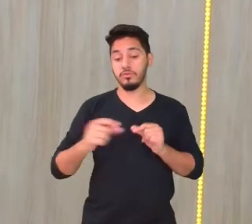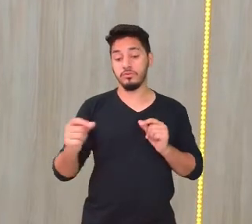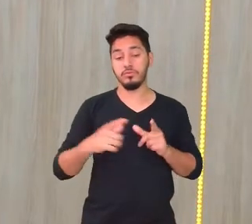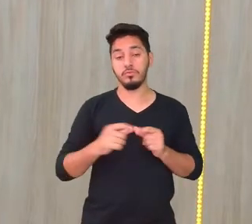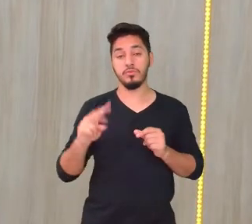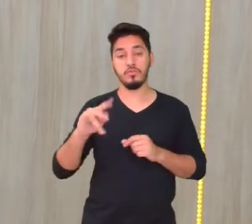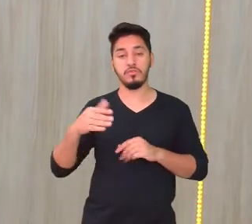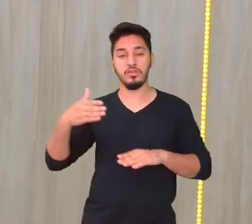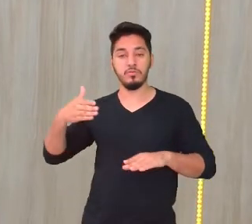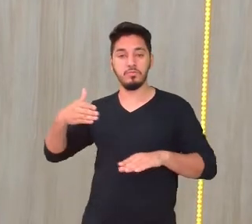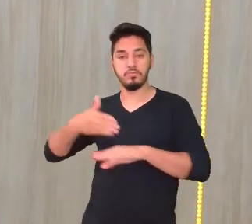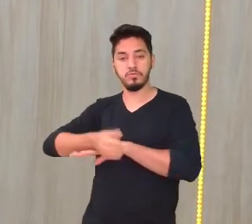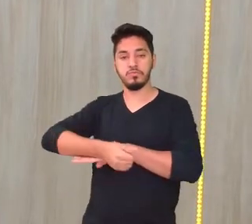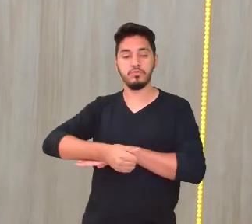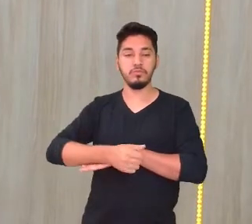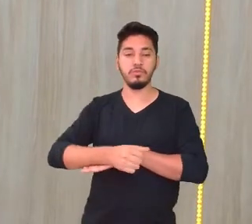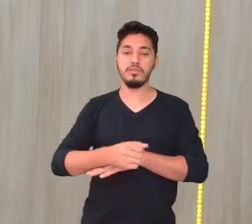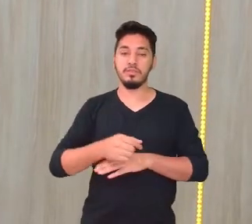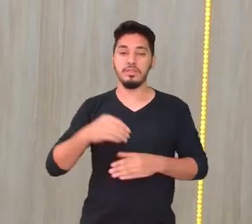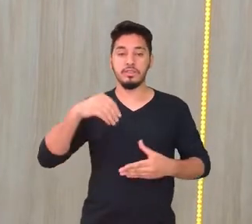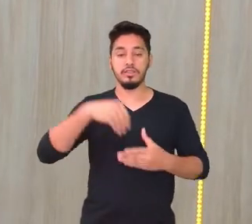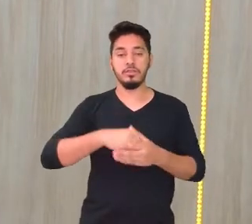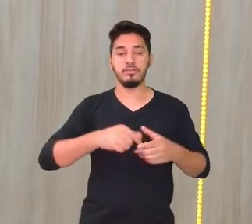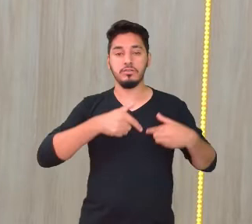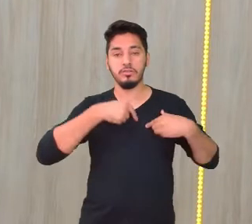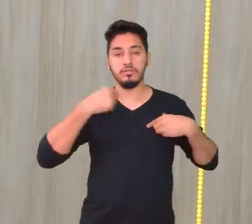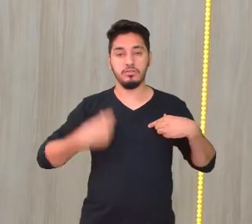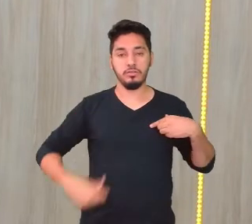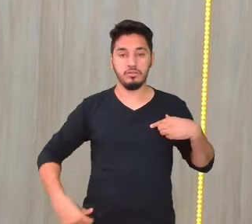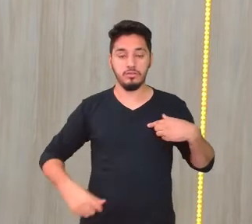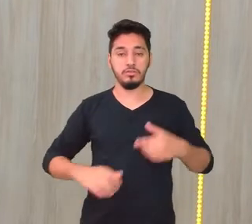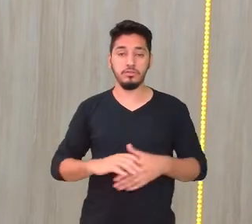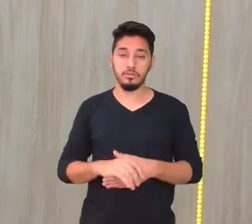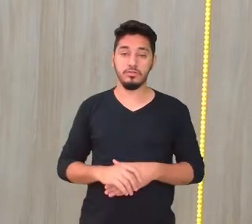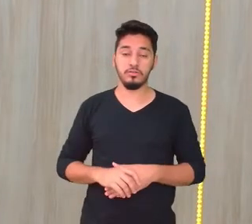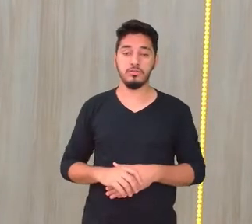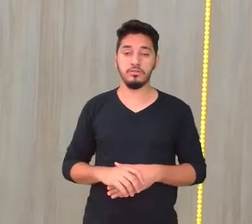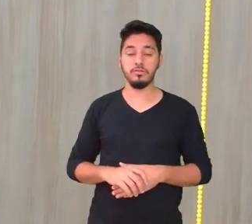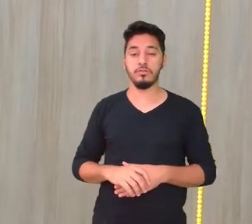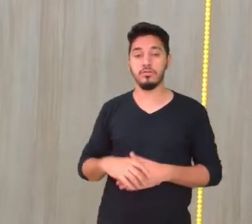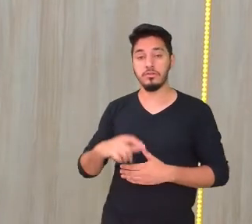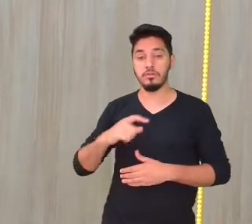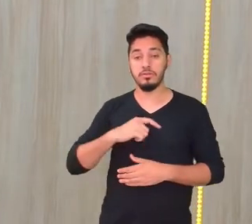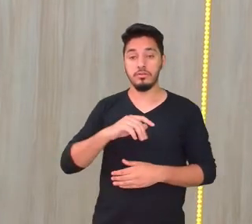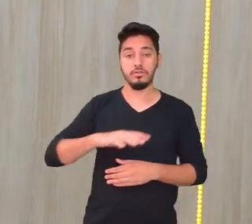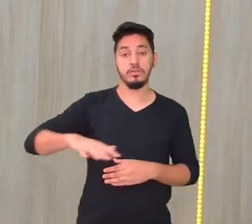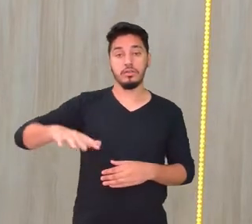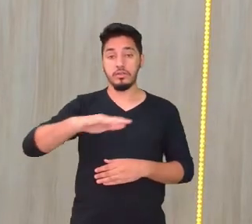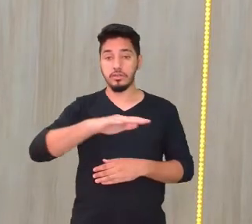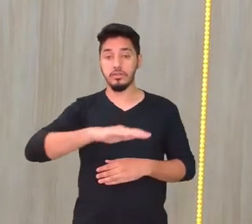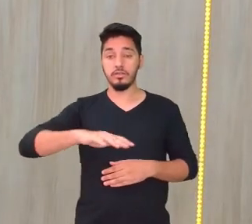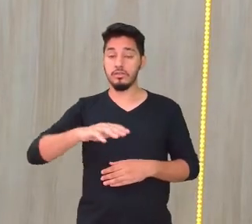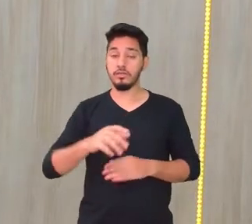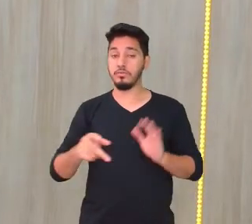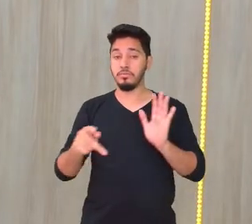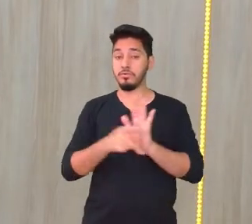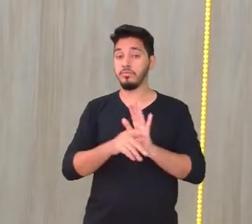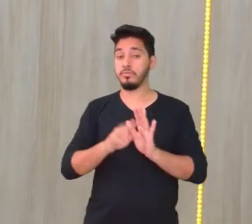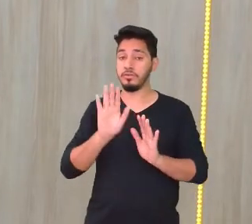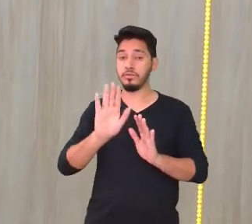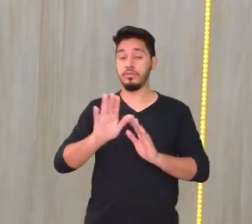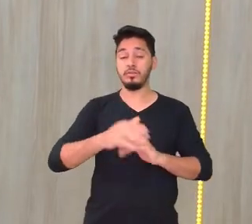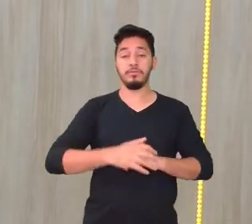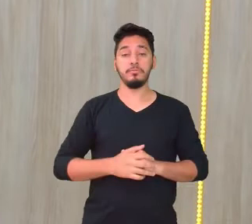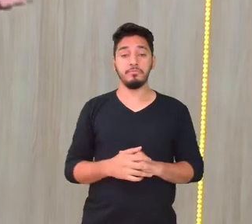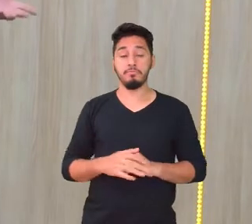o território da China, né? Então a gente tem ali o caso, né, da região da Manchúria, né? E